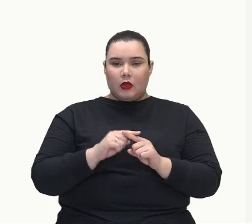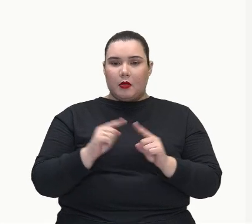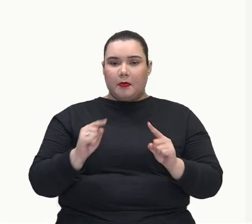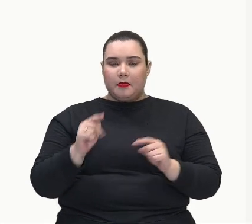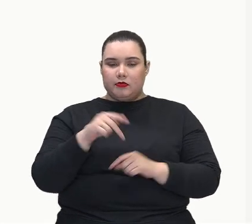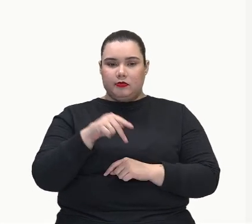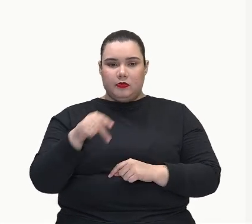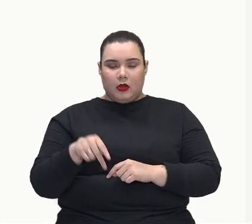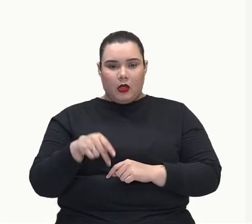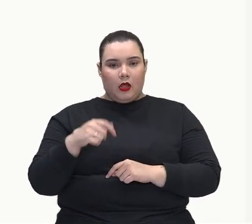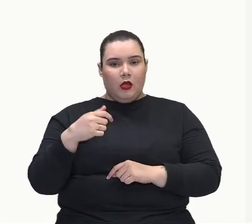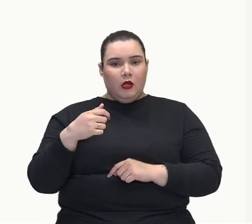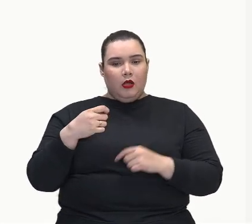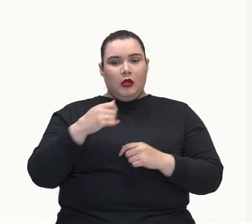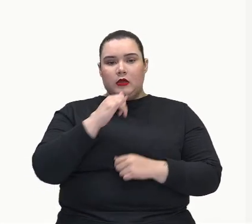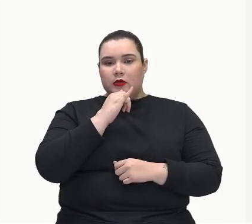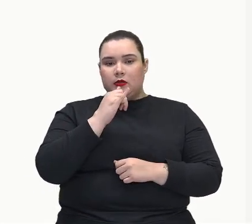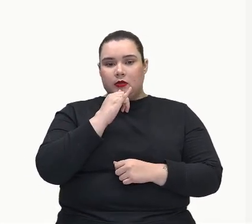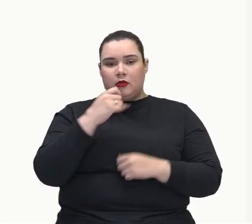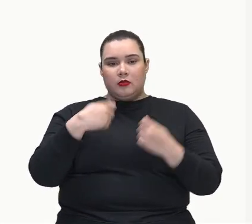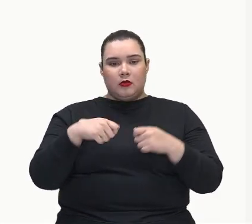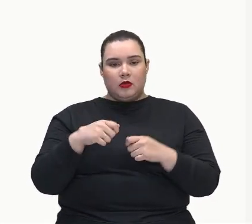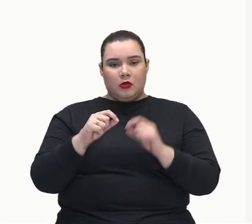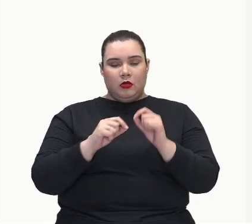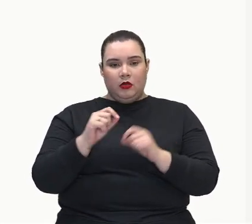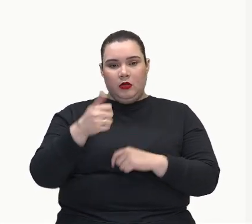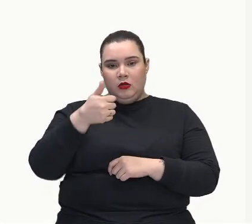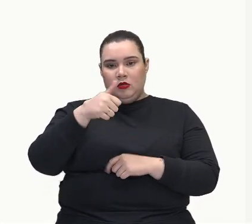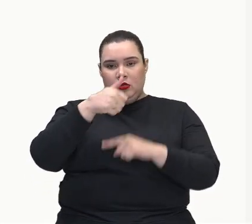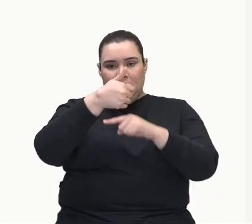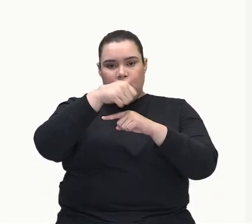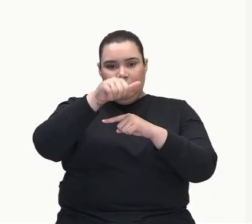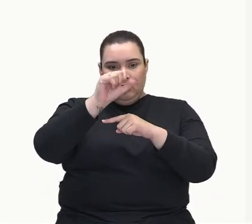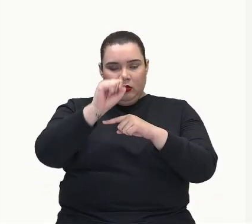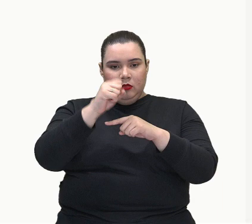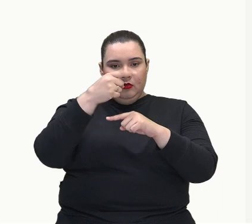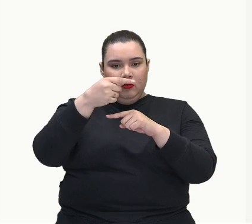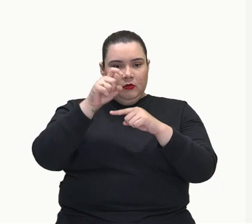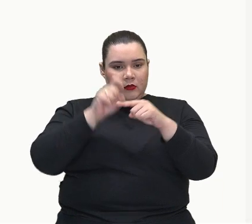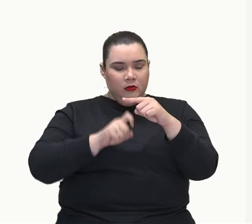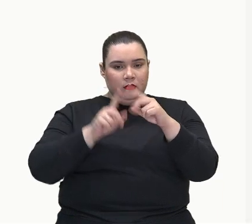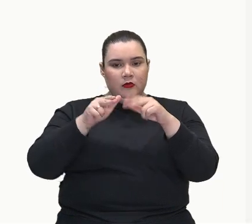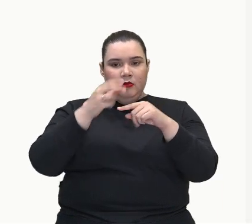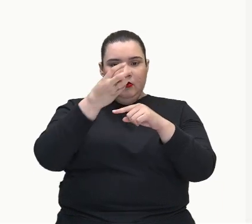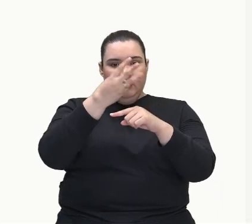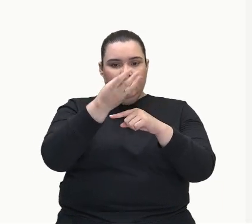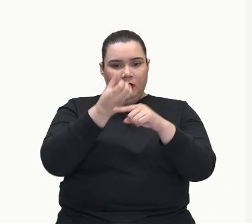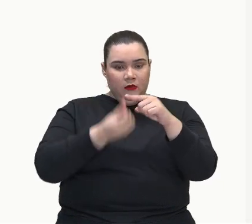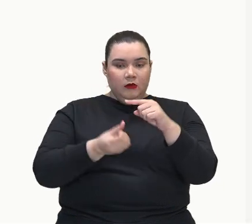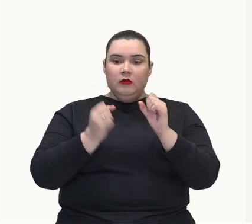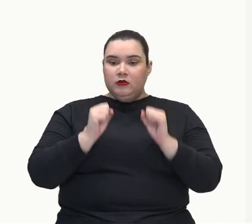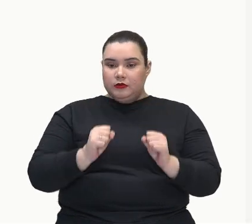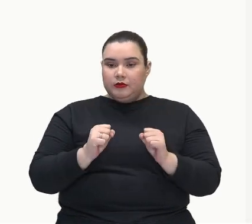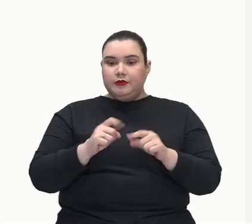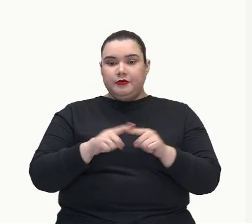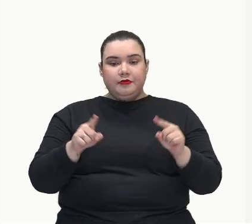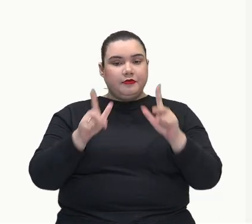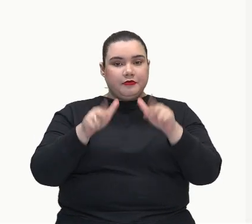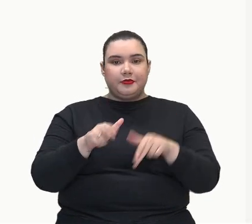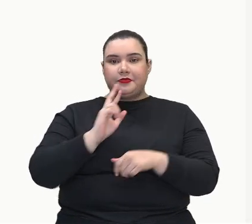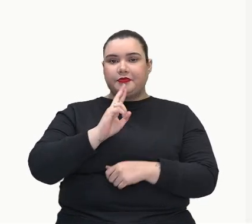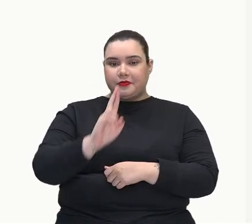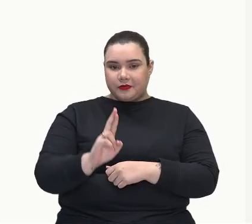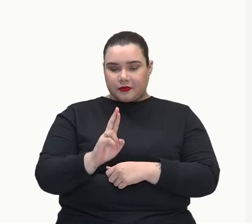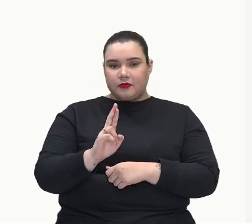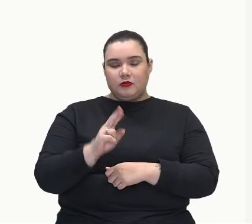eu não deveria fazer 18 menos x sobre x igual a 3 sobre 6? Poderia, mas vai dar no mesmo. Você